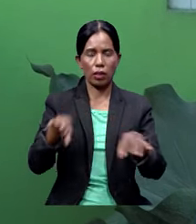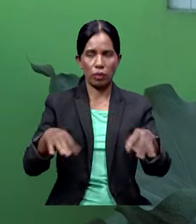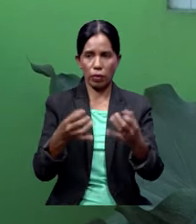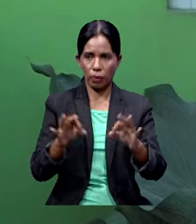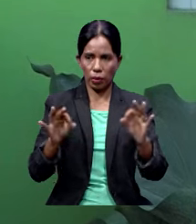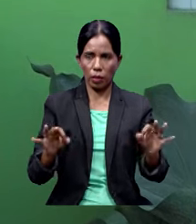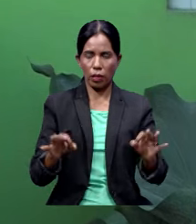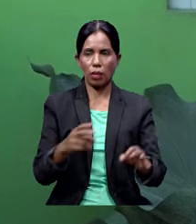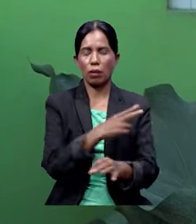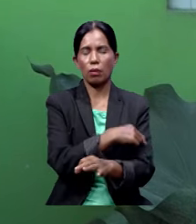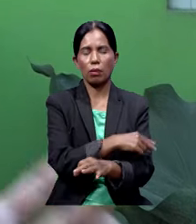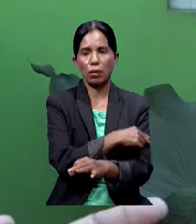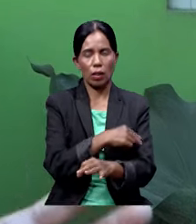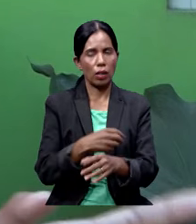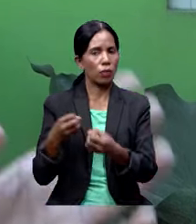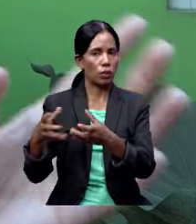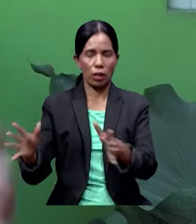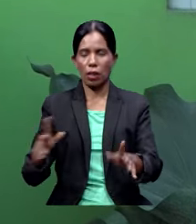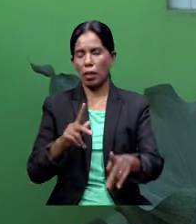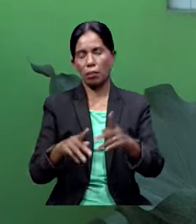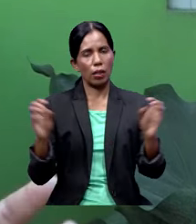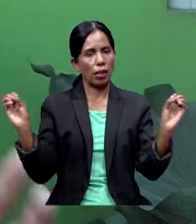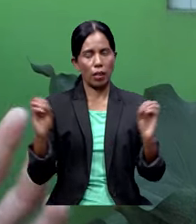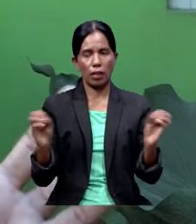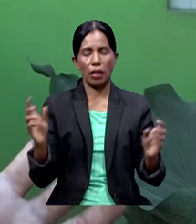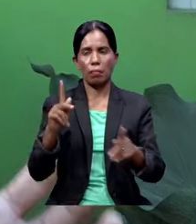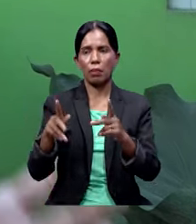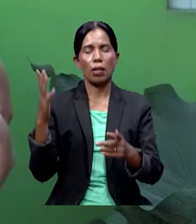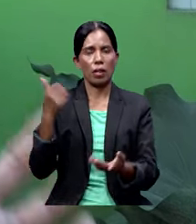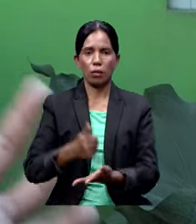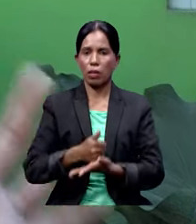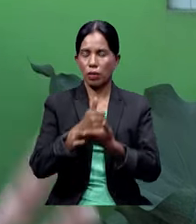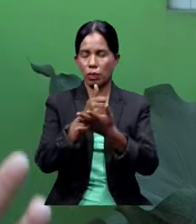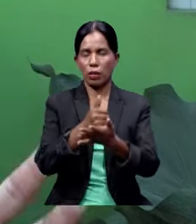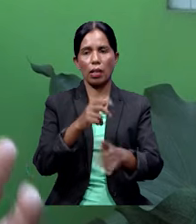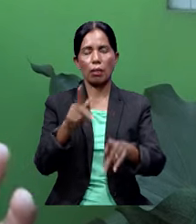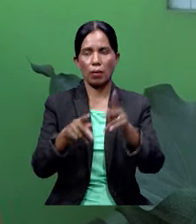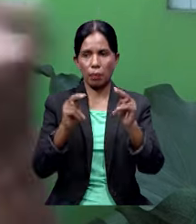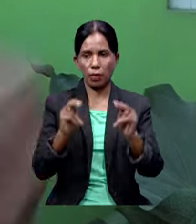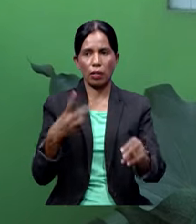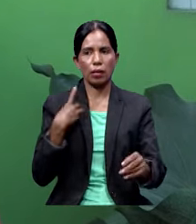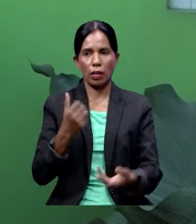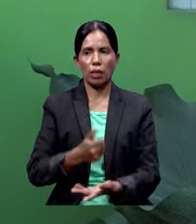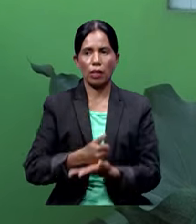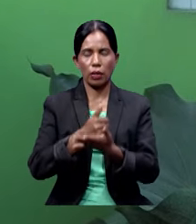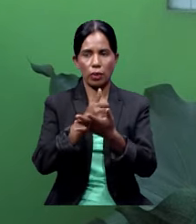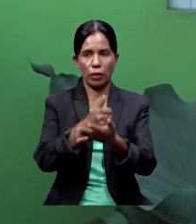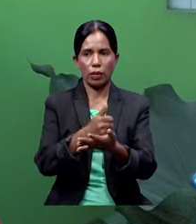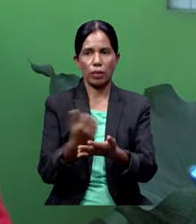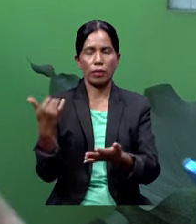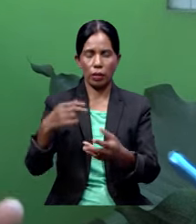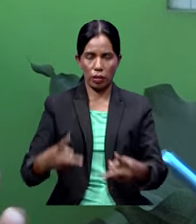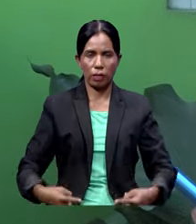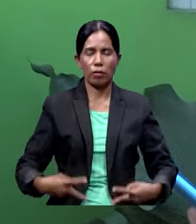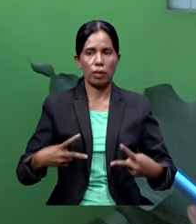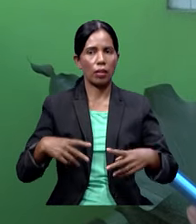antau postu ne abandona ela ema la ia iha neba atu atende itene komidare nebe mak presija tebe sitene ajura hori salva sira ne vida